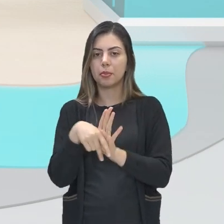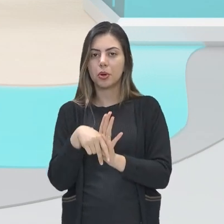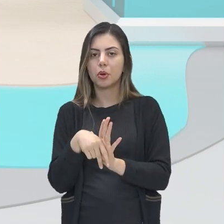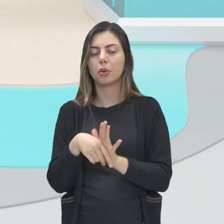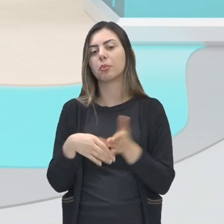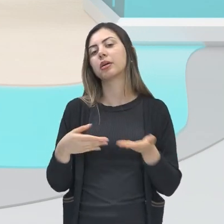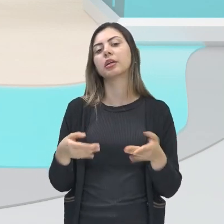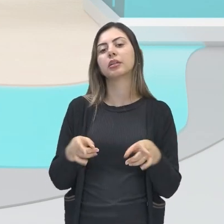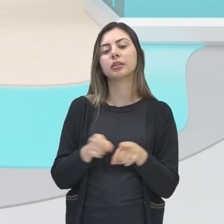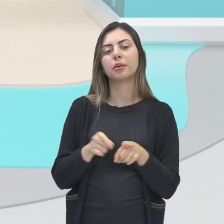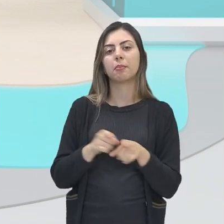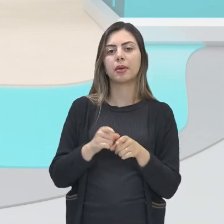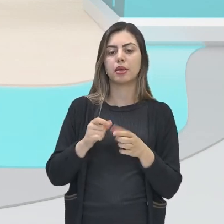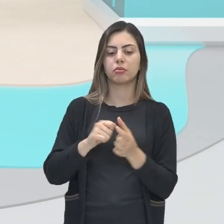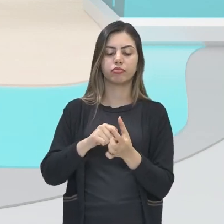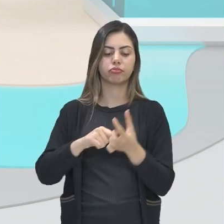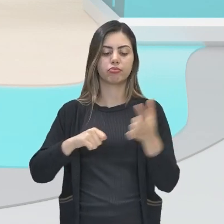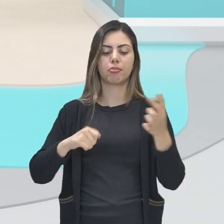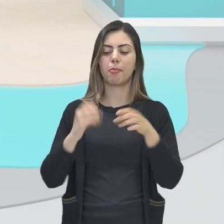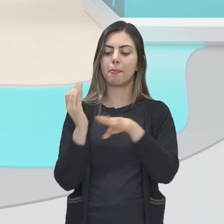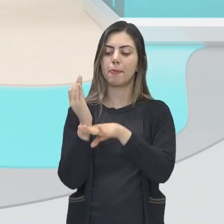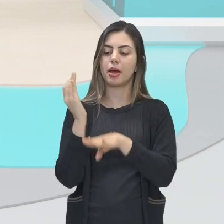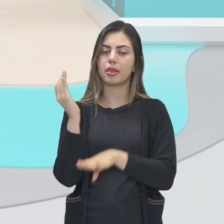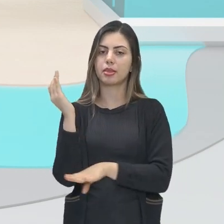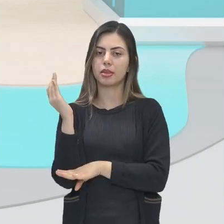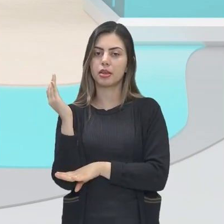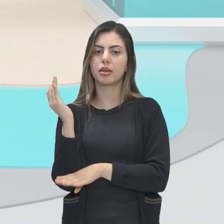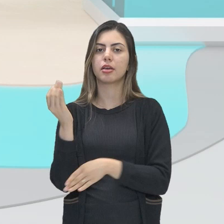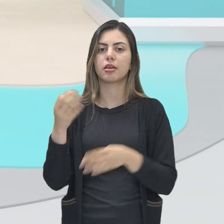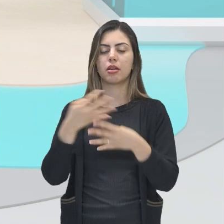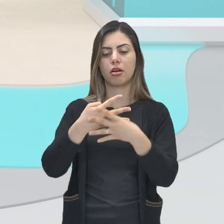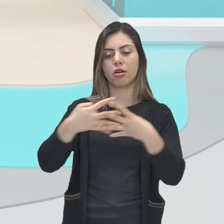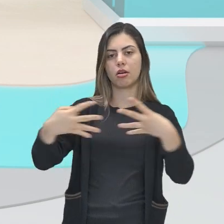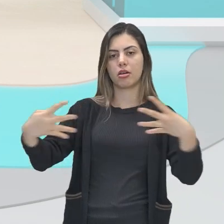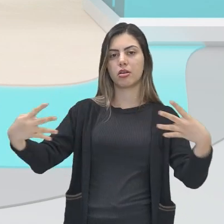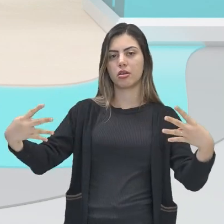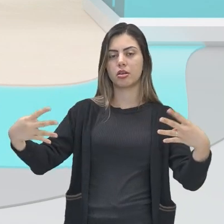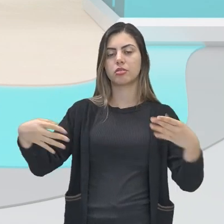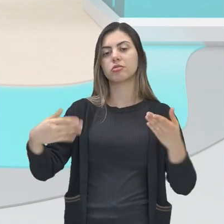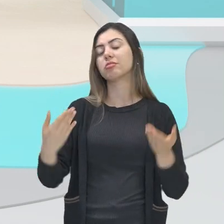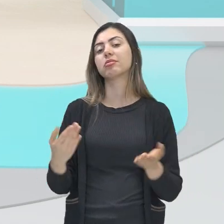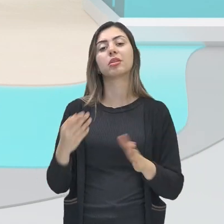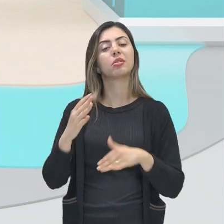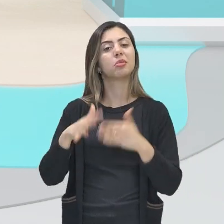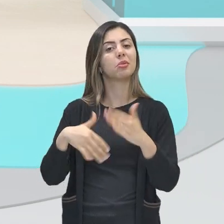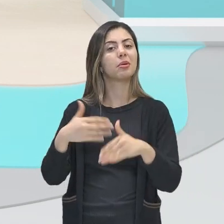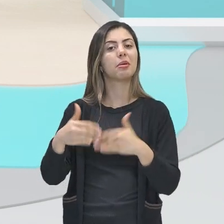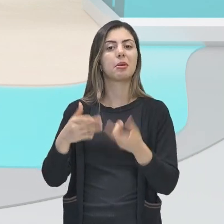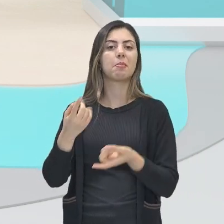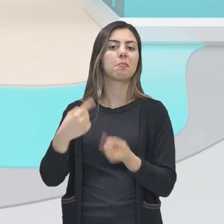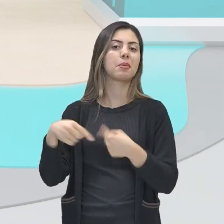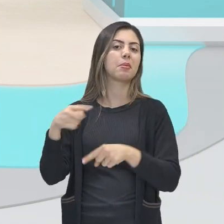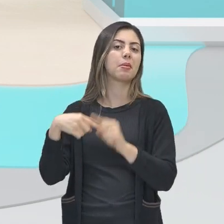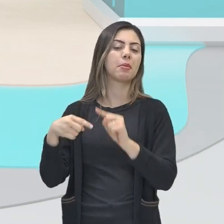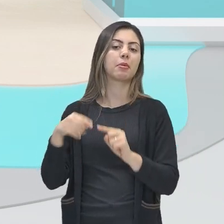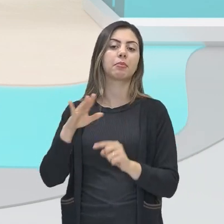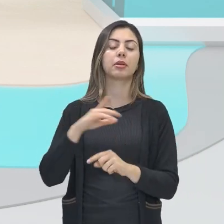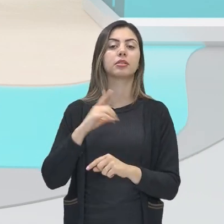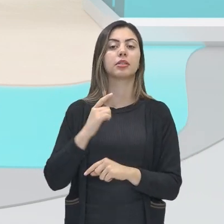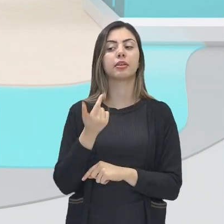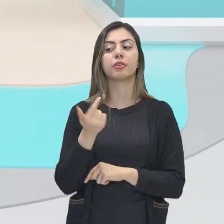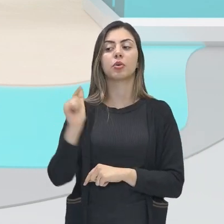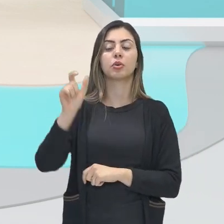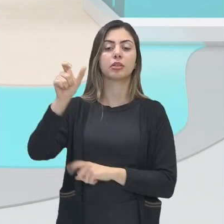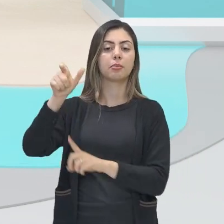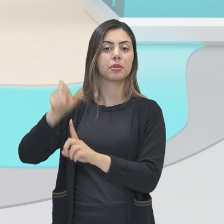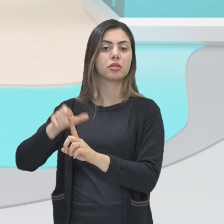confeccionou a raquete feita de madeira, a rede, né, e assim foi aprimorando cada vez mais. Um outro sujeito já